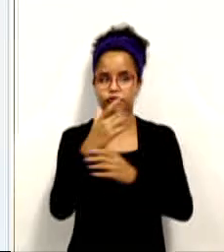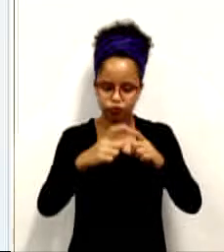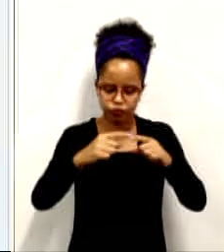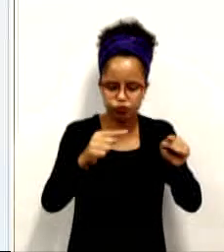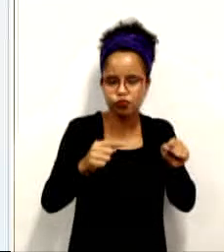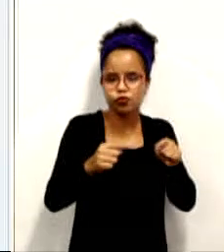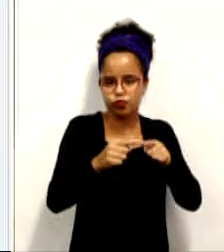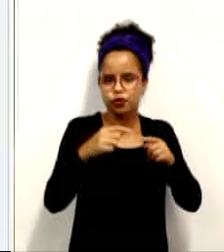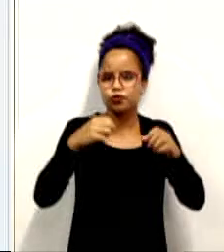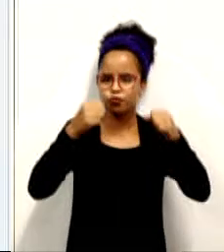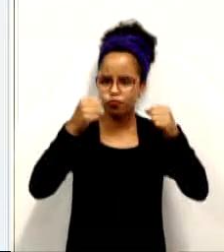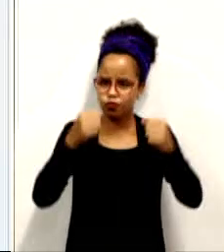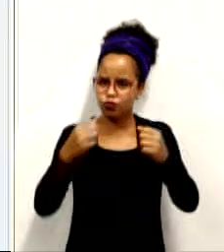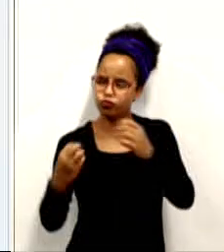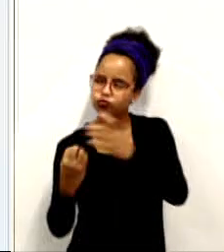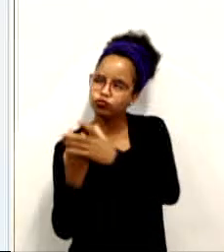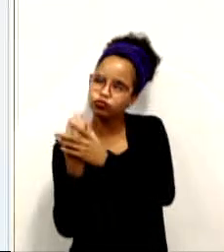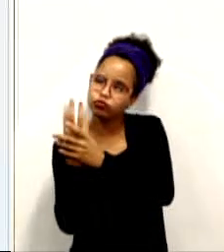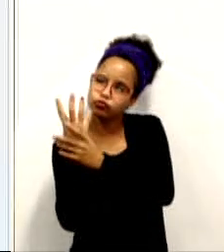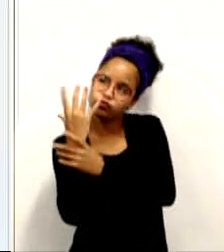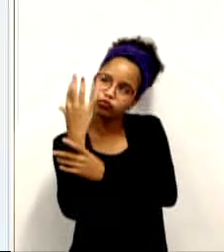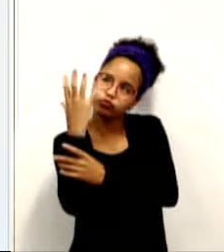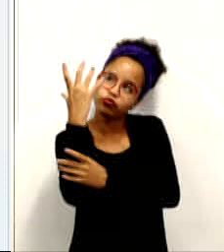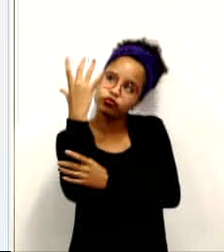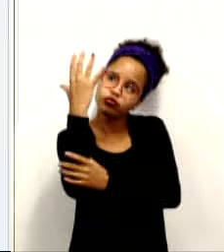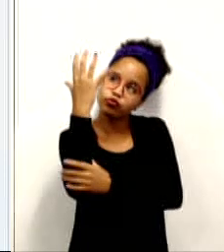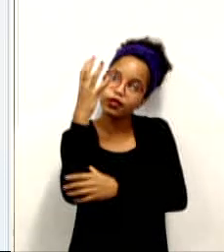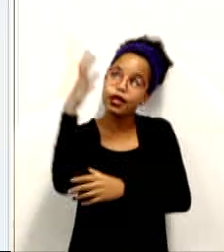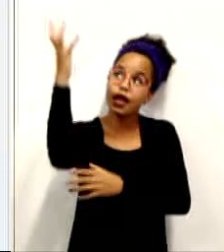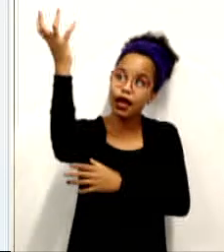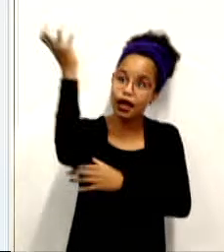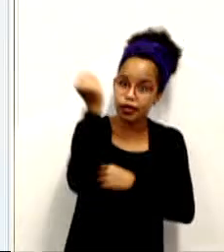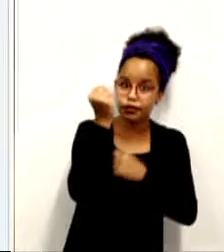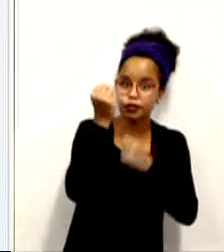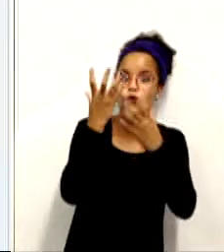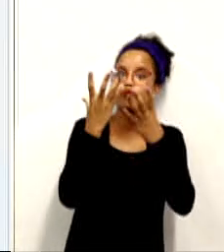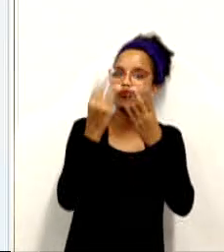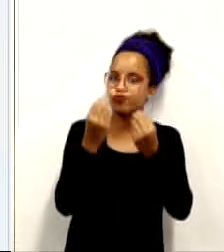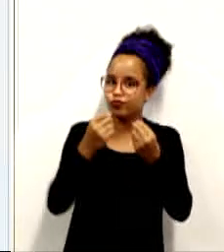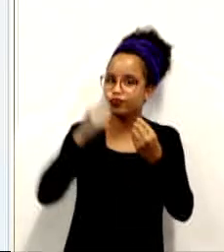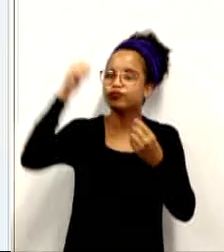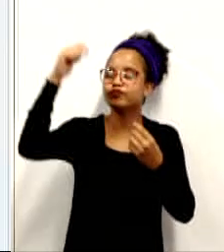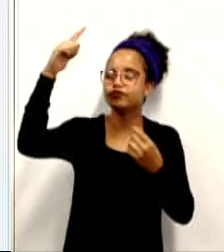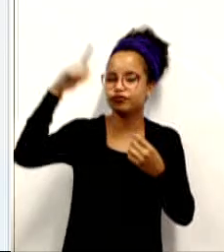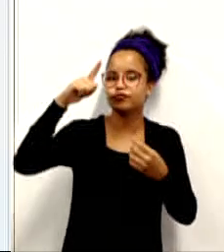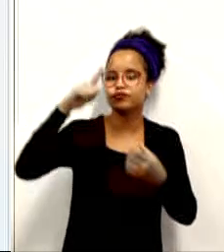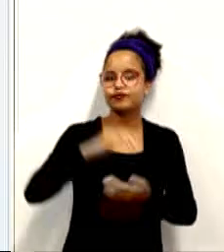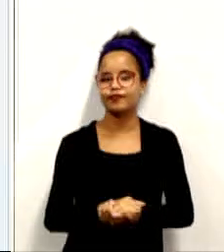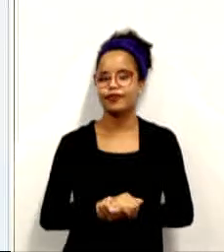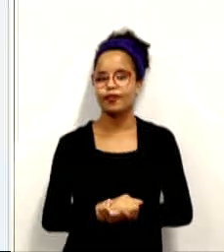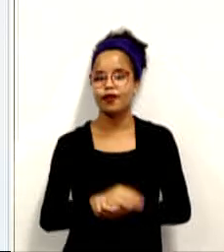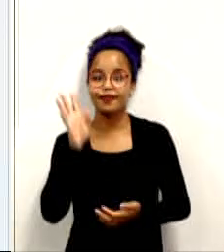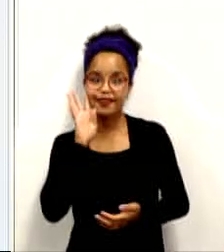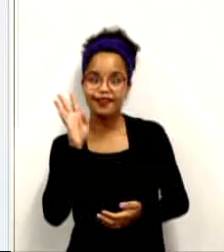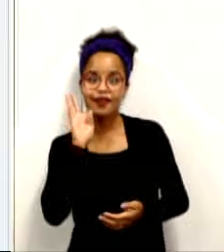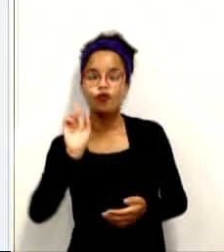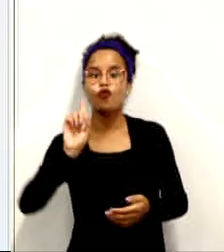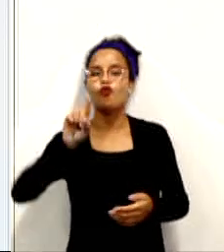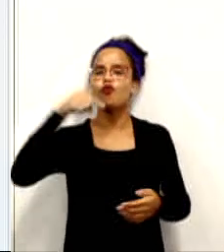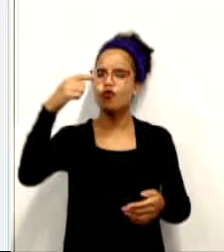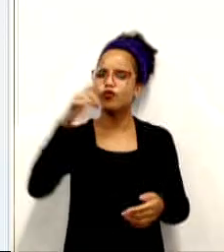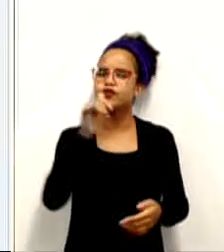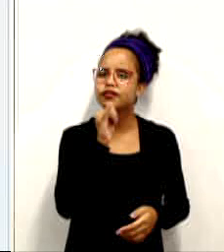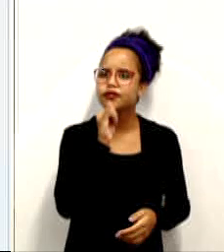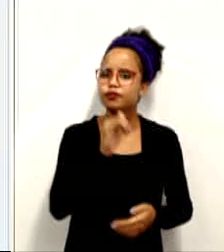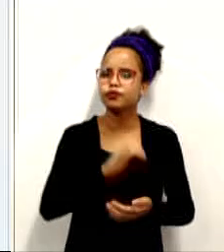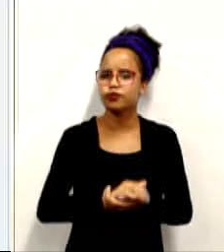maiores alturas e assim receber mais luz solar. Olha que legal! E eu vou dar um exemplo dessa plantinha com gavinha, tá? O